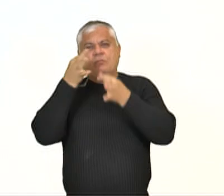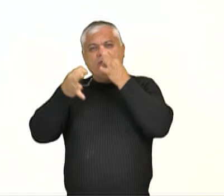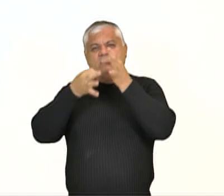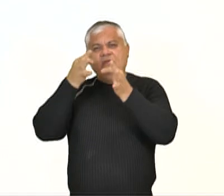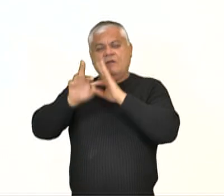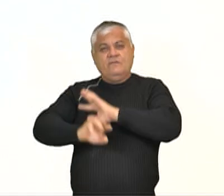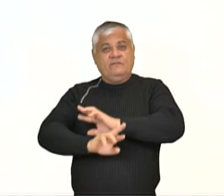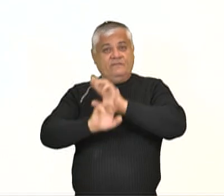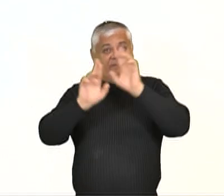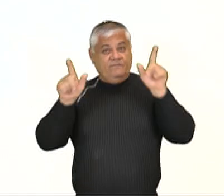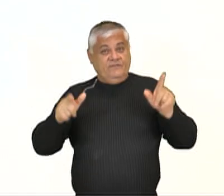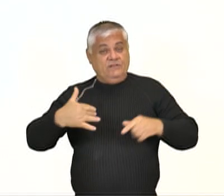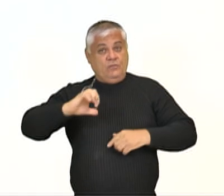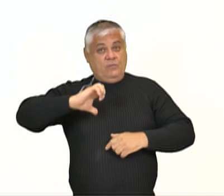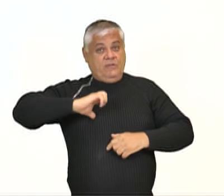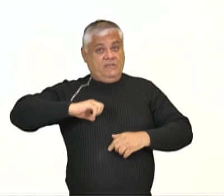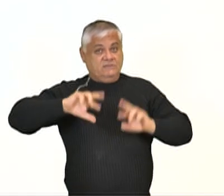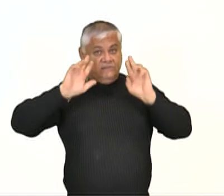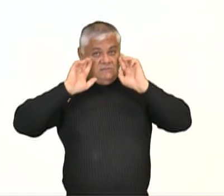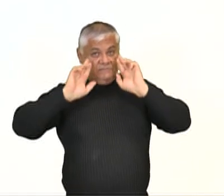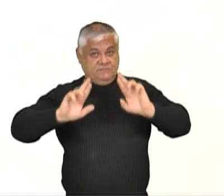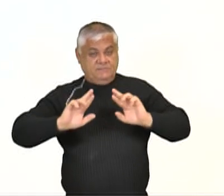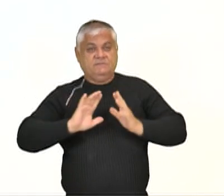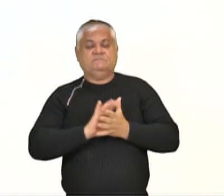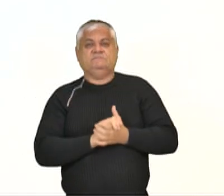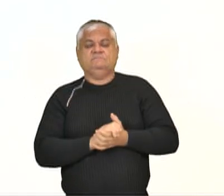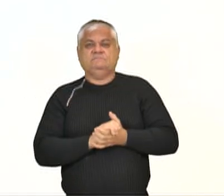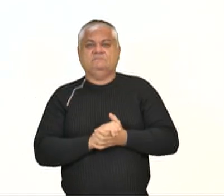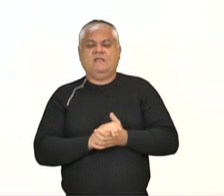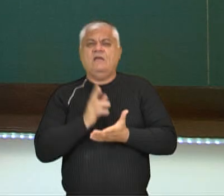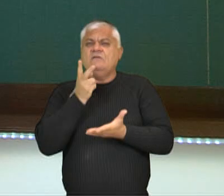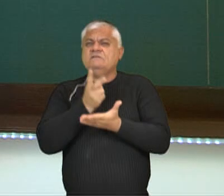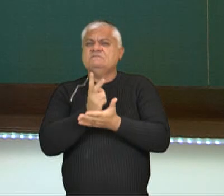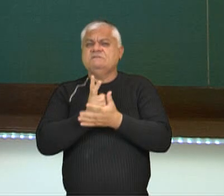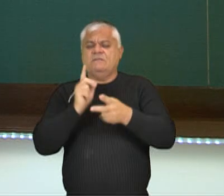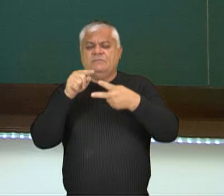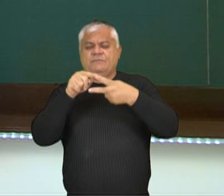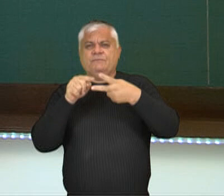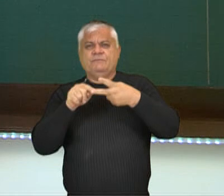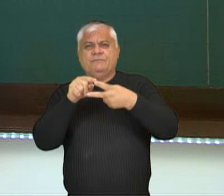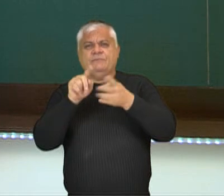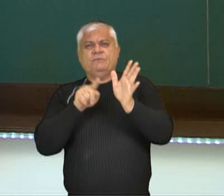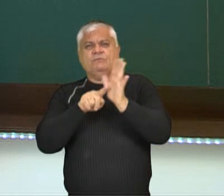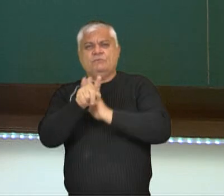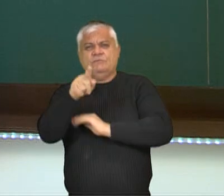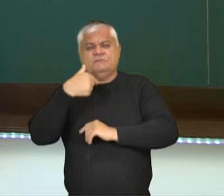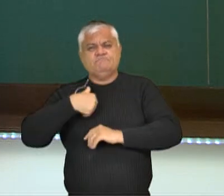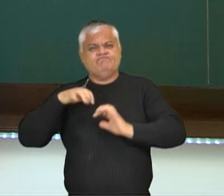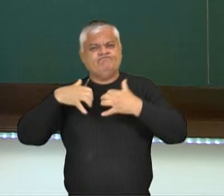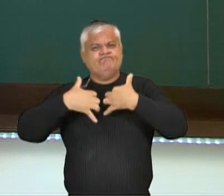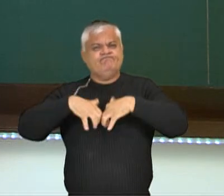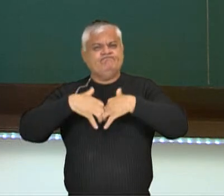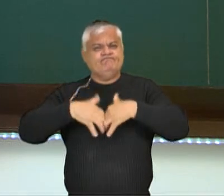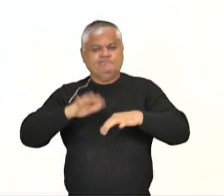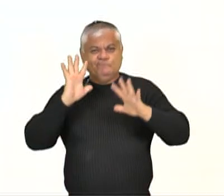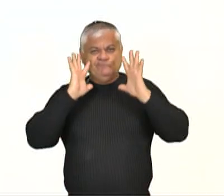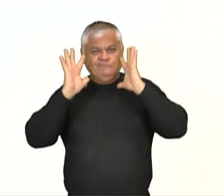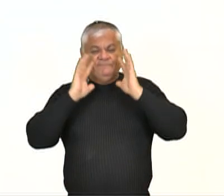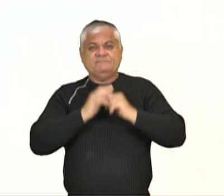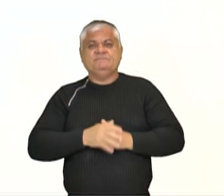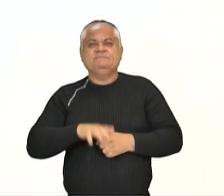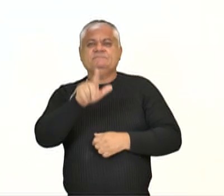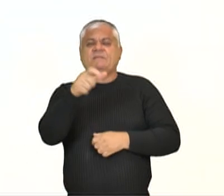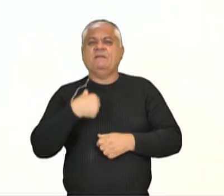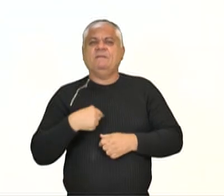autores com ética e respeito. Então, como sempre, duas perguntinhas aí para vocês pensarem um pouquinho. Você já